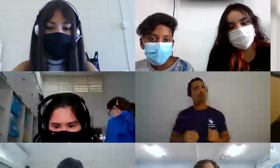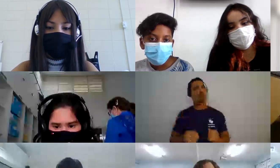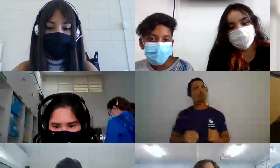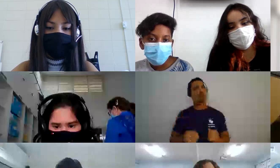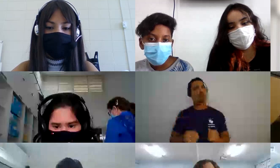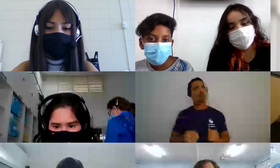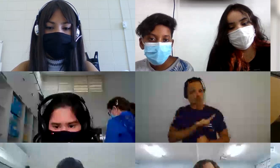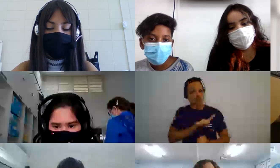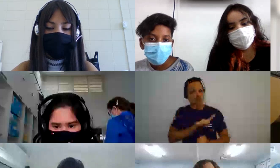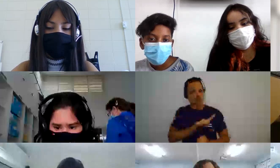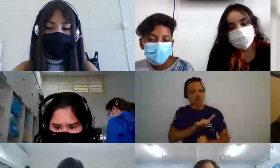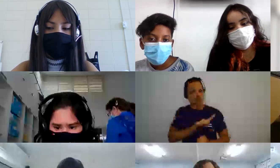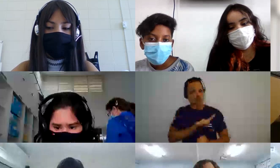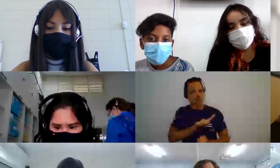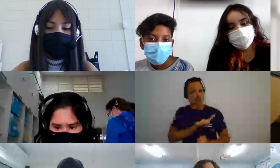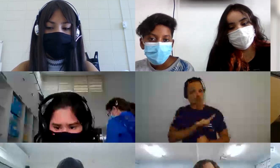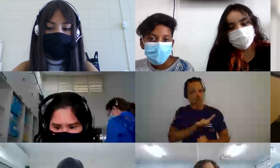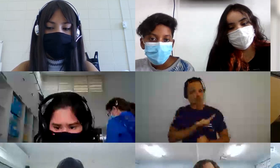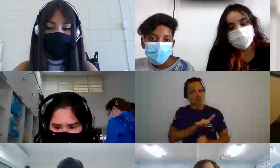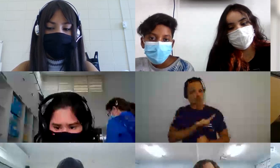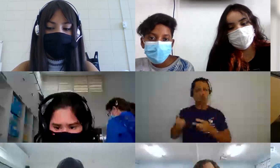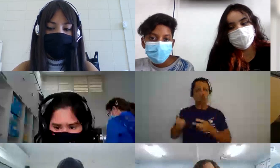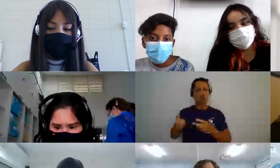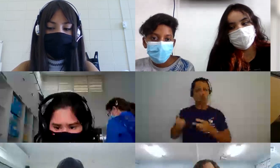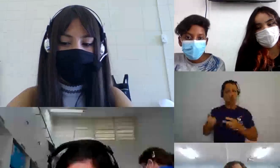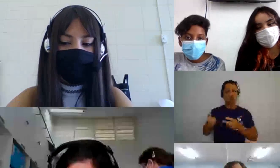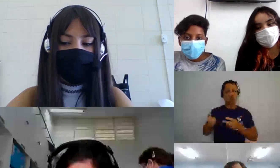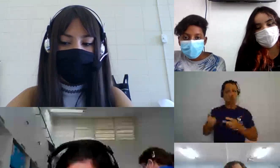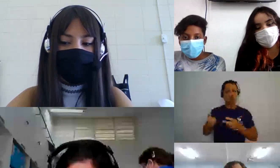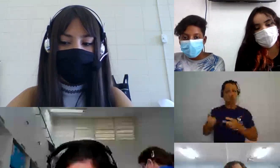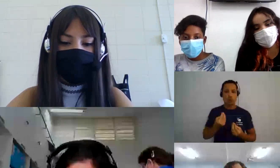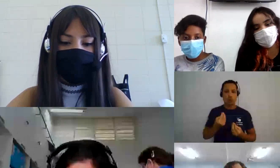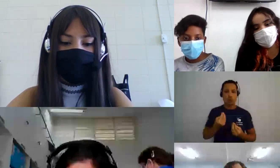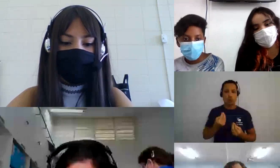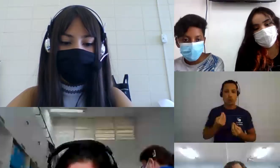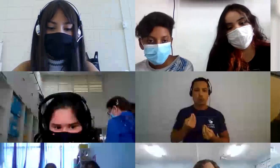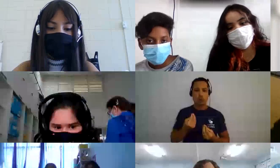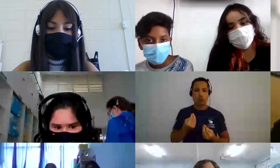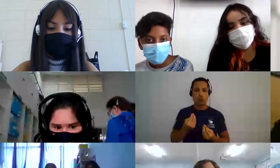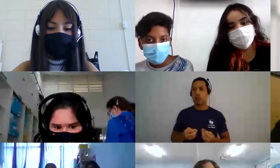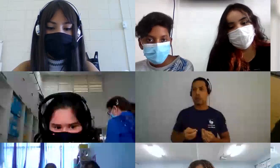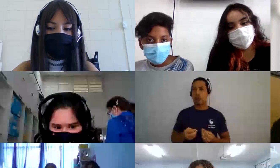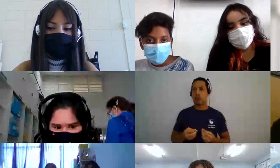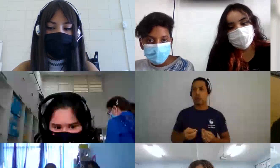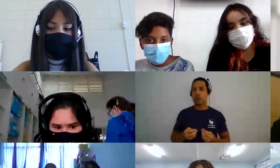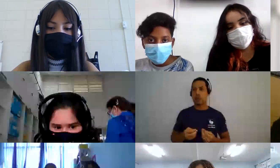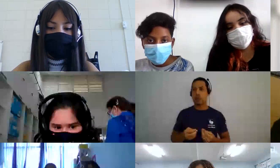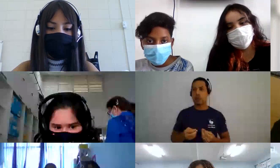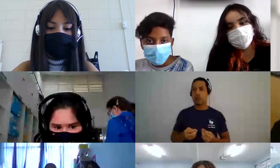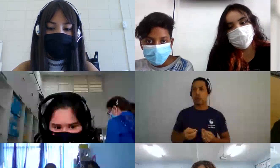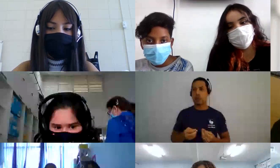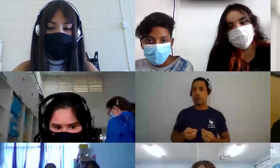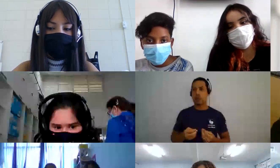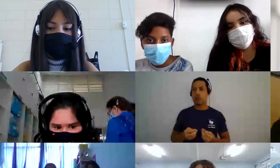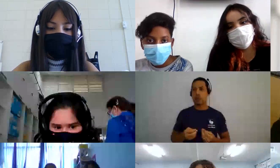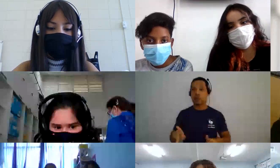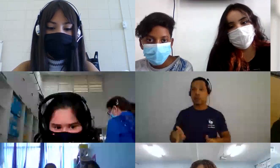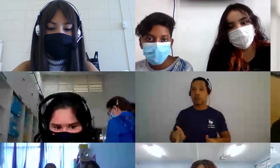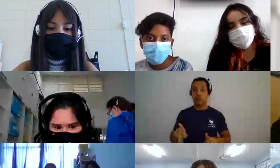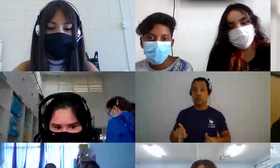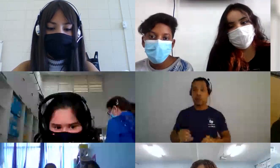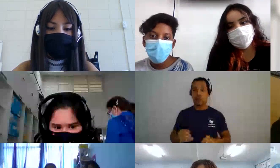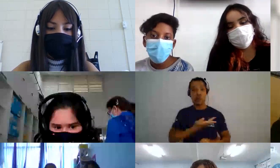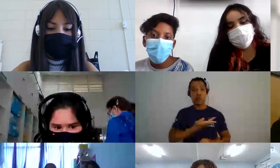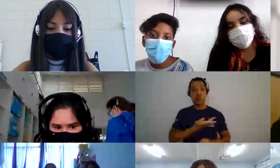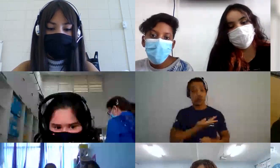com seus amigos. Você está vendo como a gente é diferente. Quando você está com seus melhores amigos, você fica com eles para ver